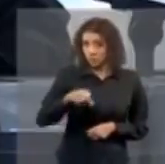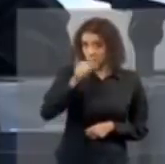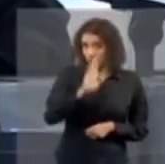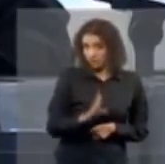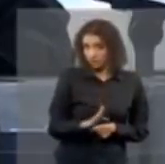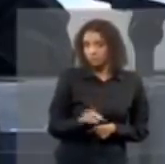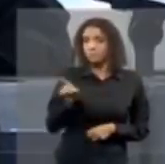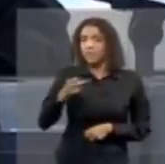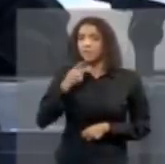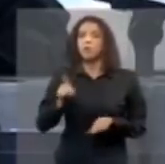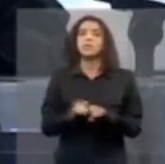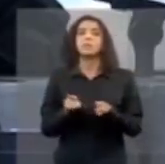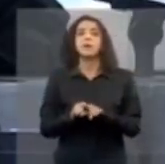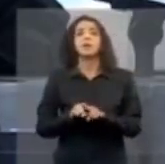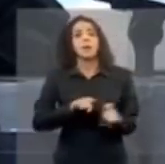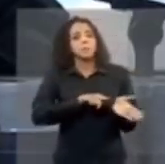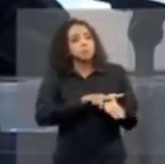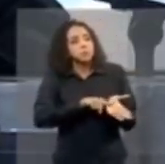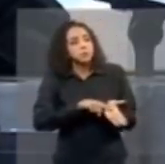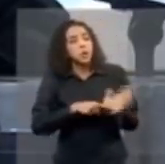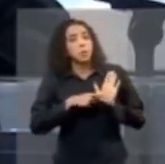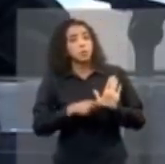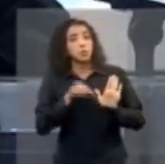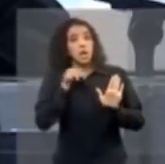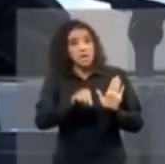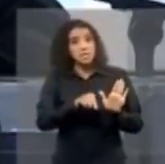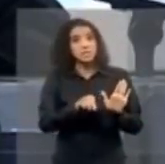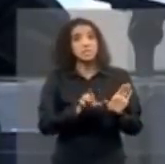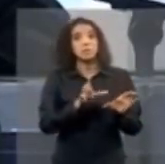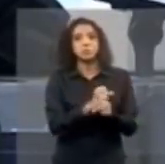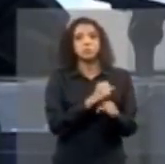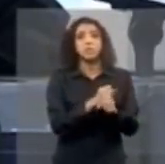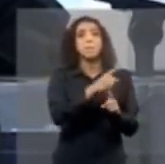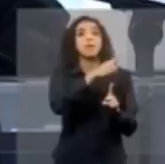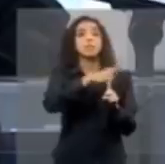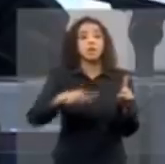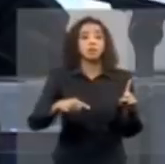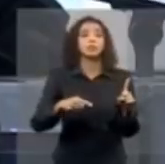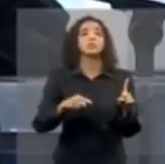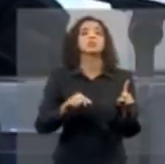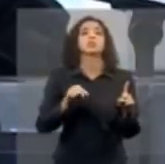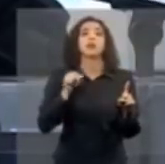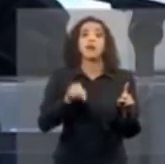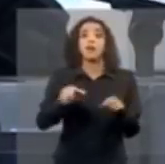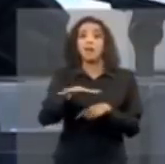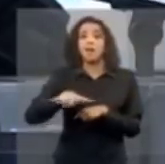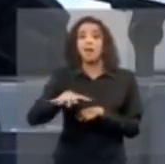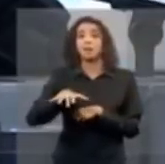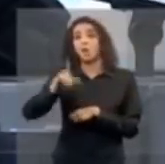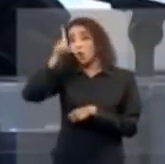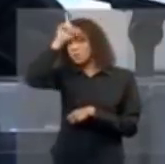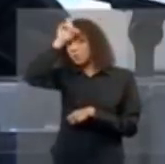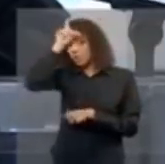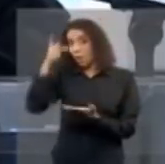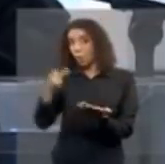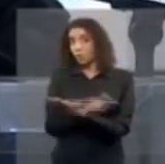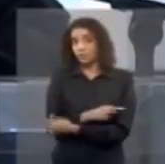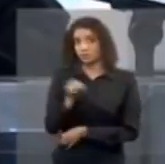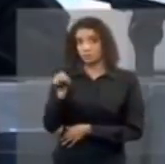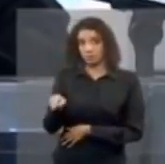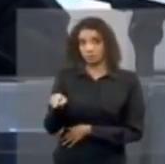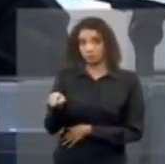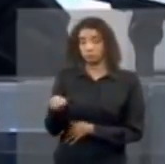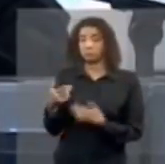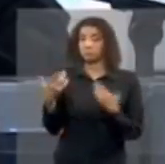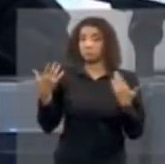Disse também que as pesquisas constataram que metade desses abortos passam por internações na rede hospitalar.